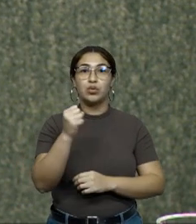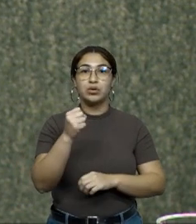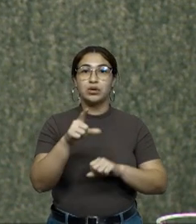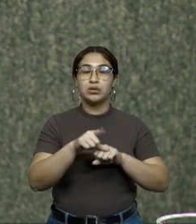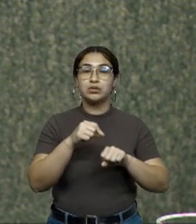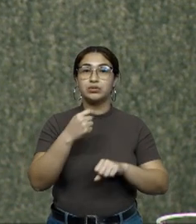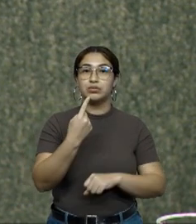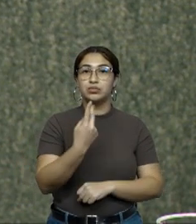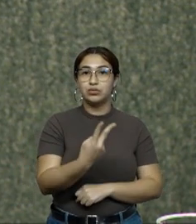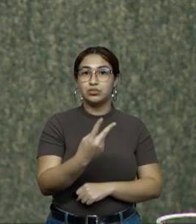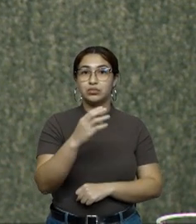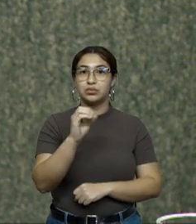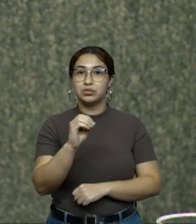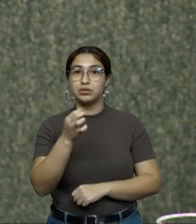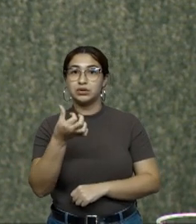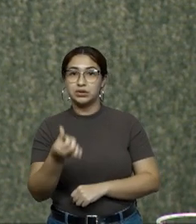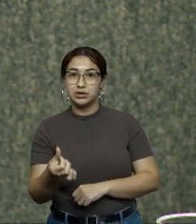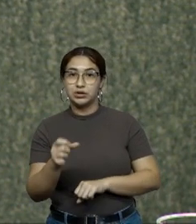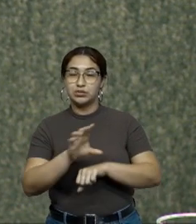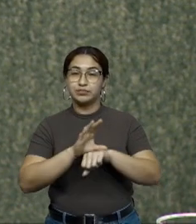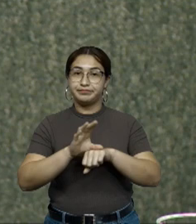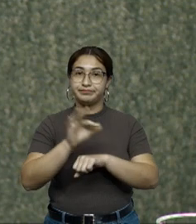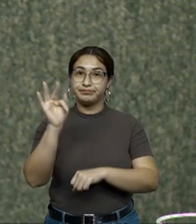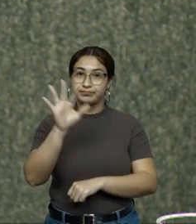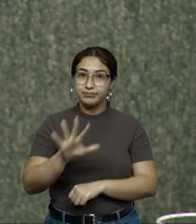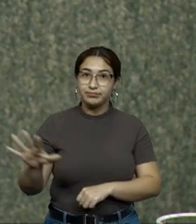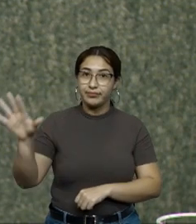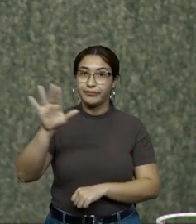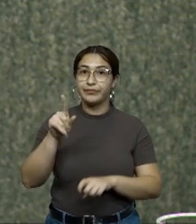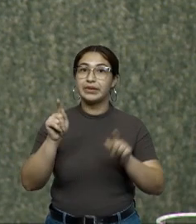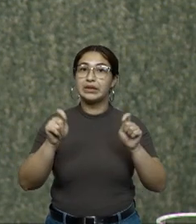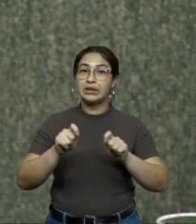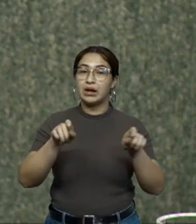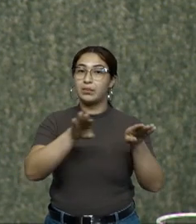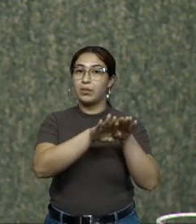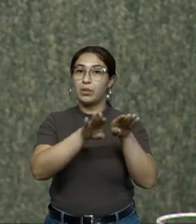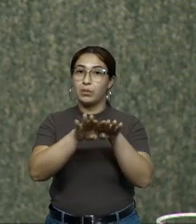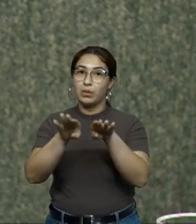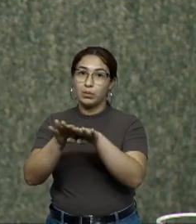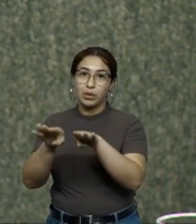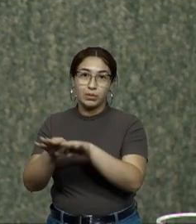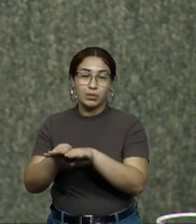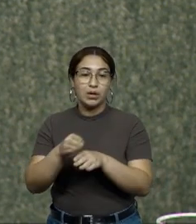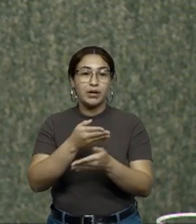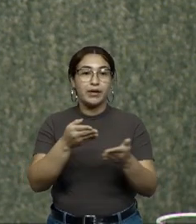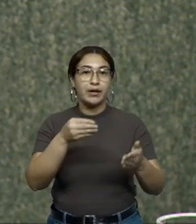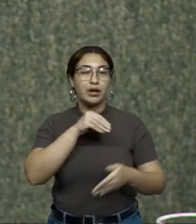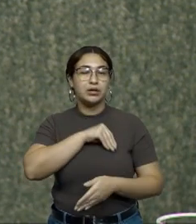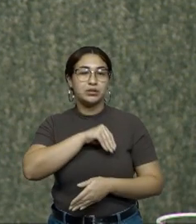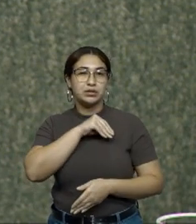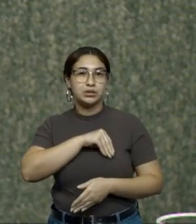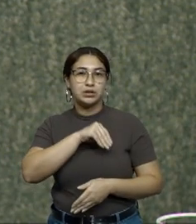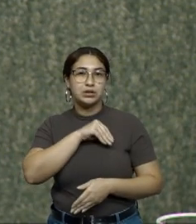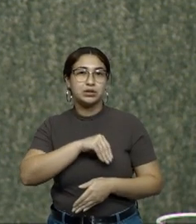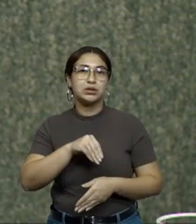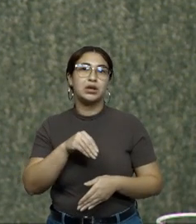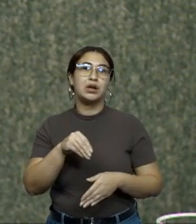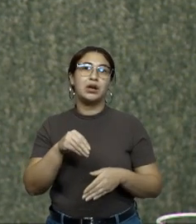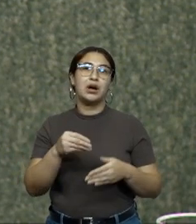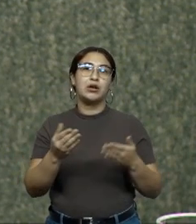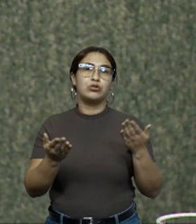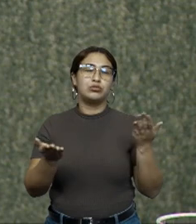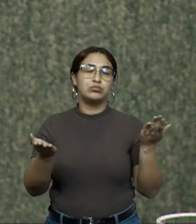16 da Constituição Federal a fim de equiparar o rendimento médio dos demais profissionais com escolaridade equivalente